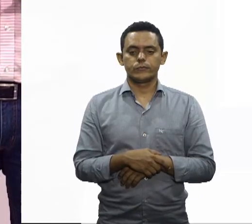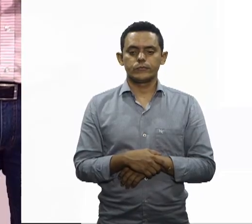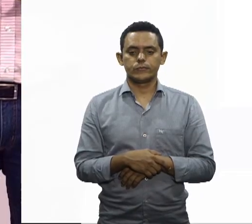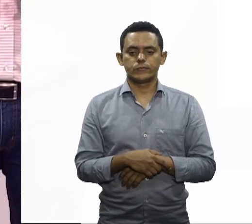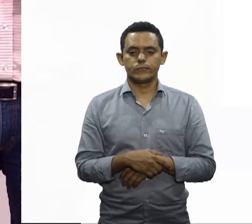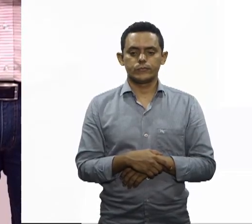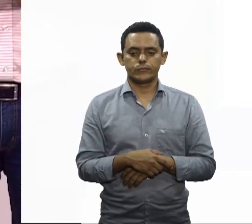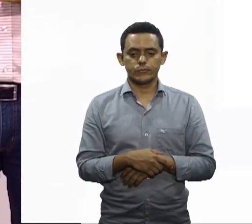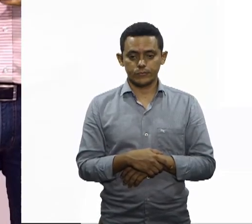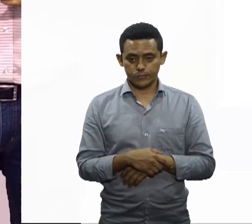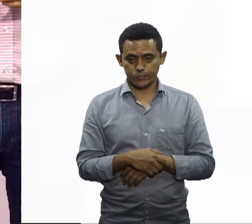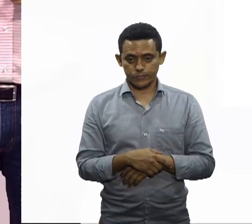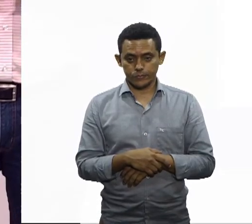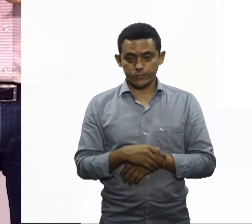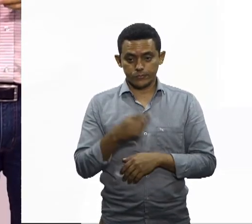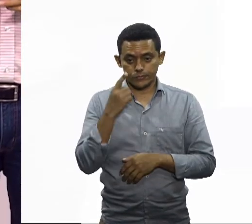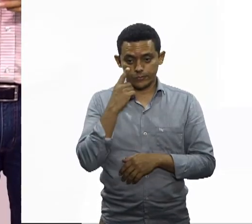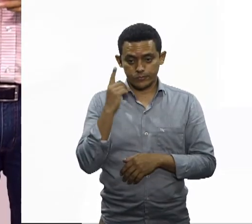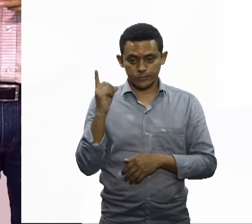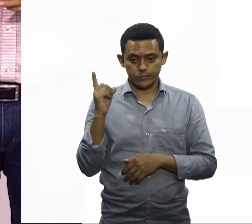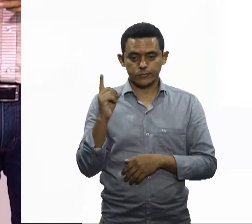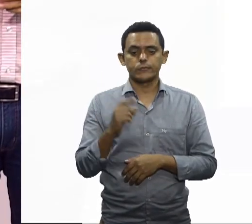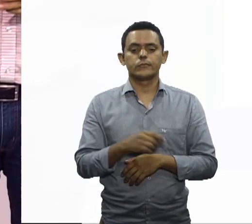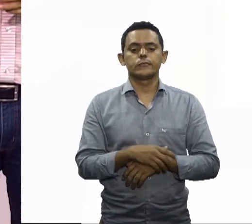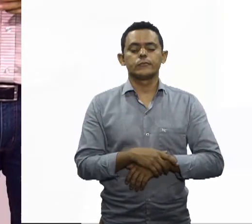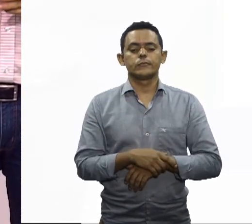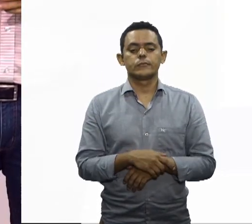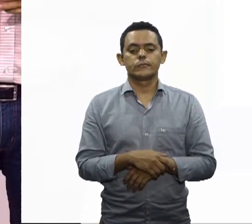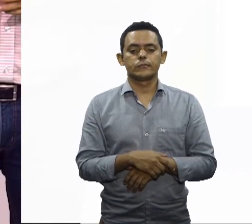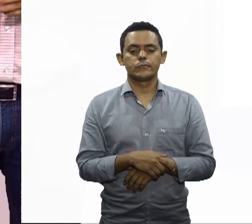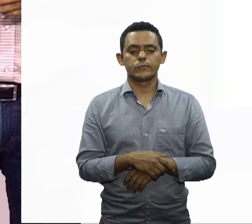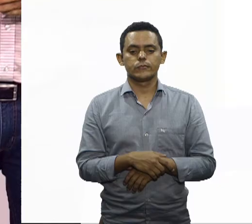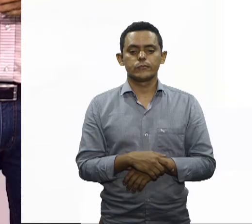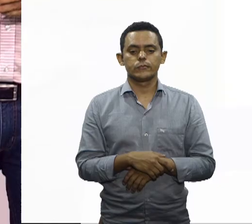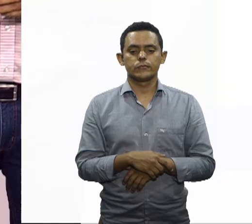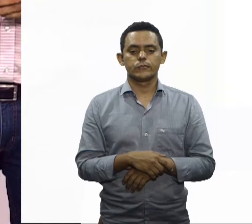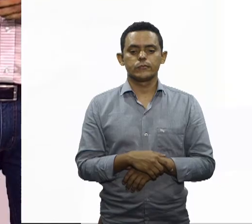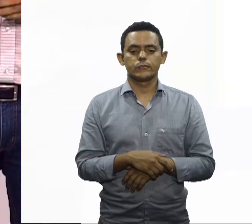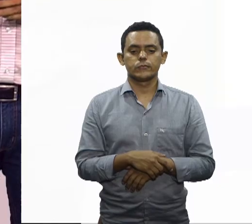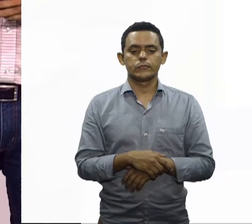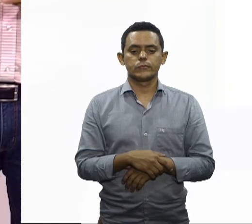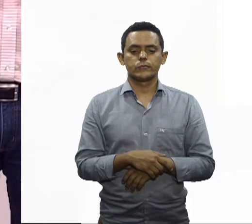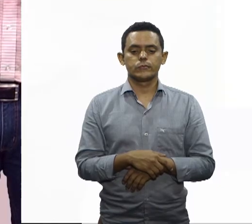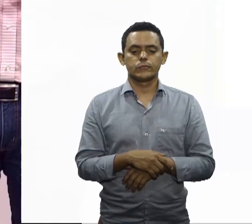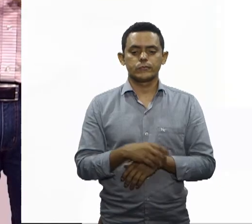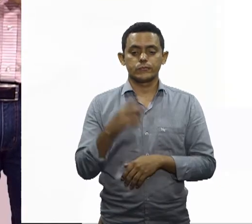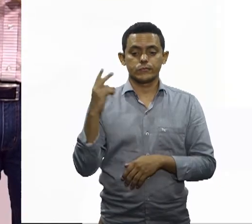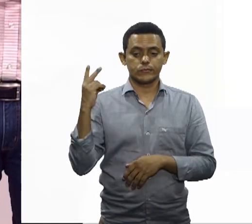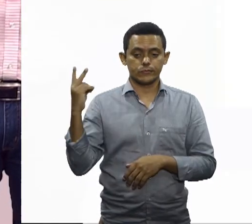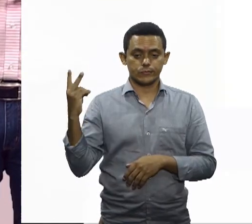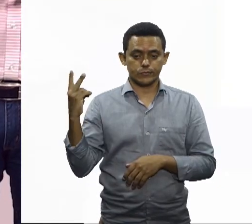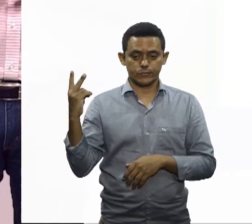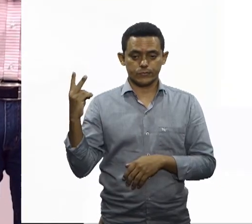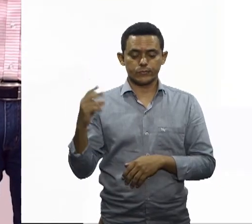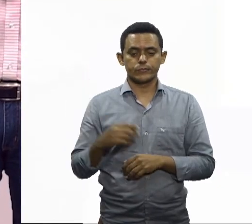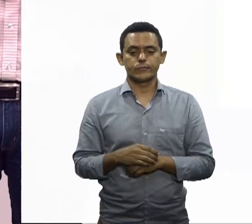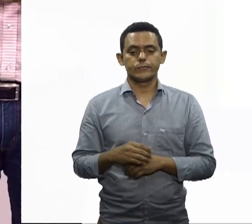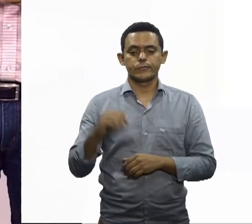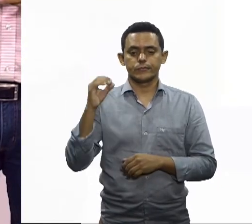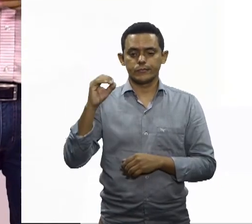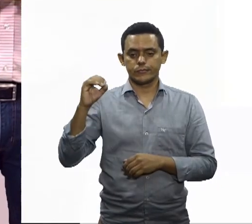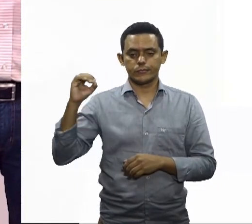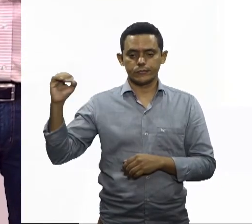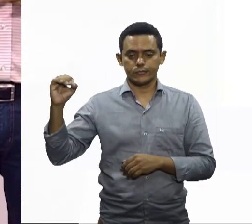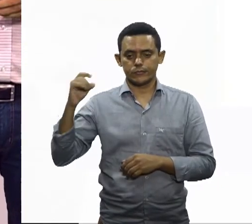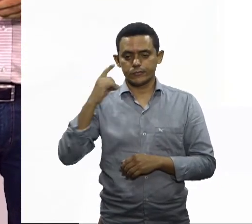você quer fazer, que você achar mais fácil. Então, ali, ó, mandei uma vírgula, duas vírgulas. E agora, no espaço dessas